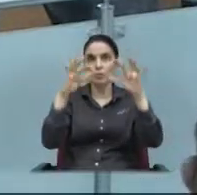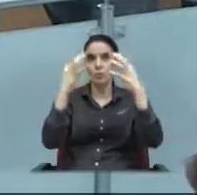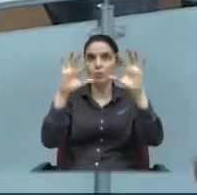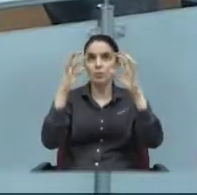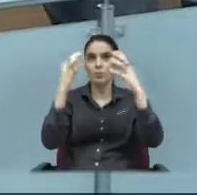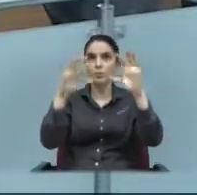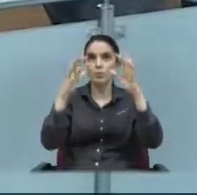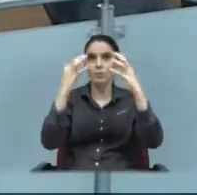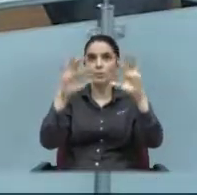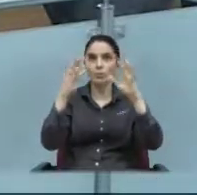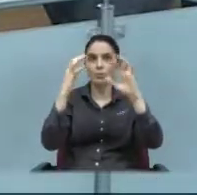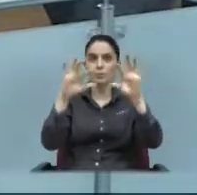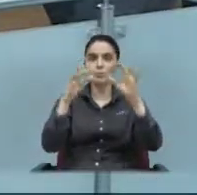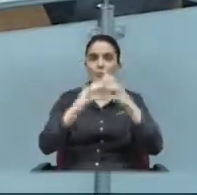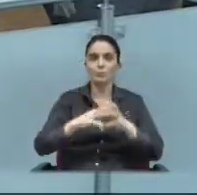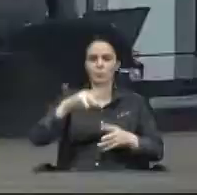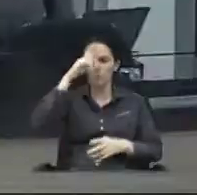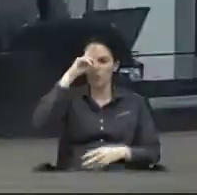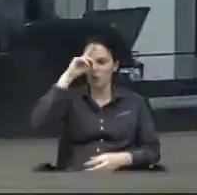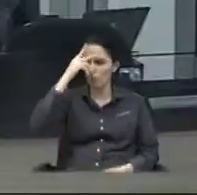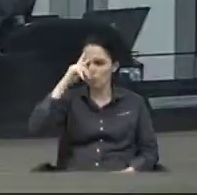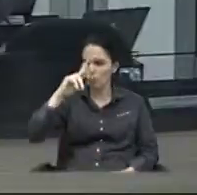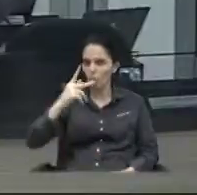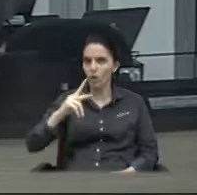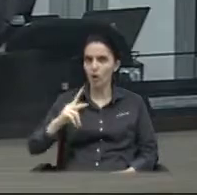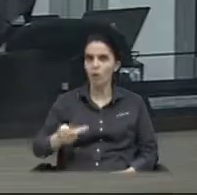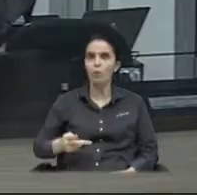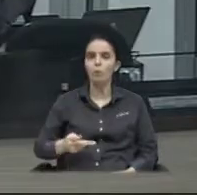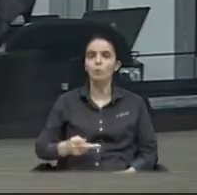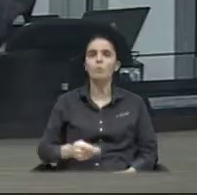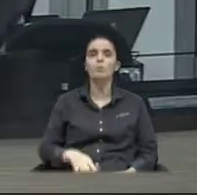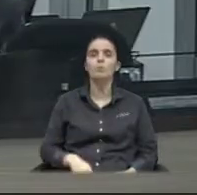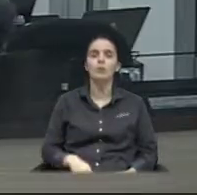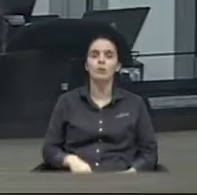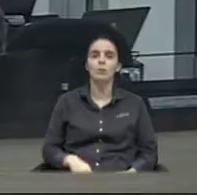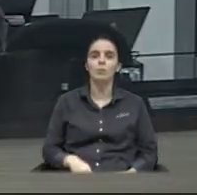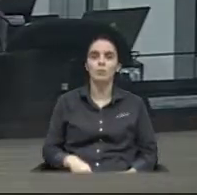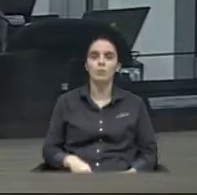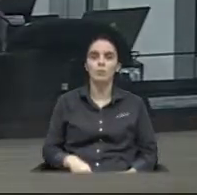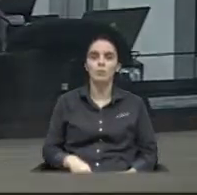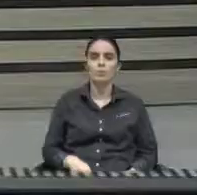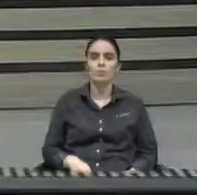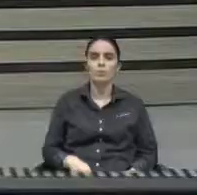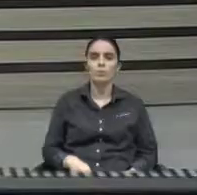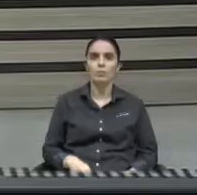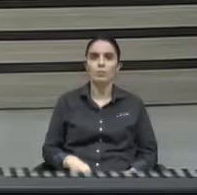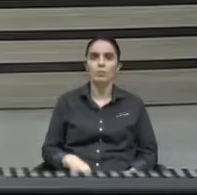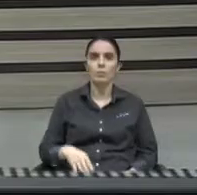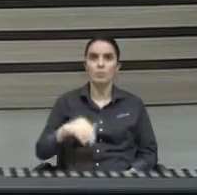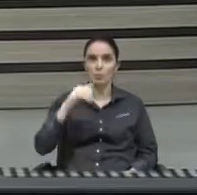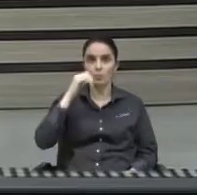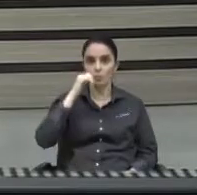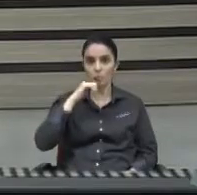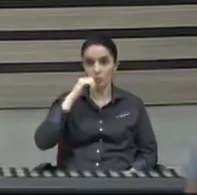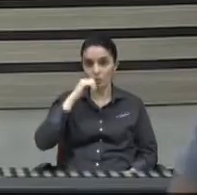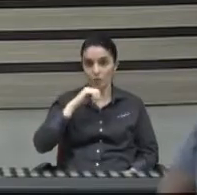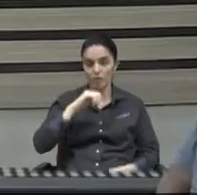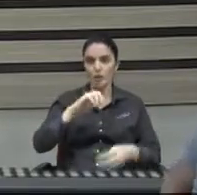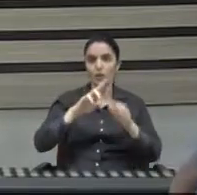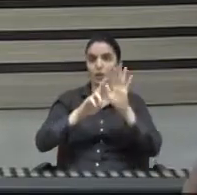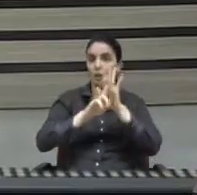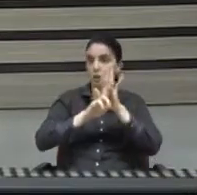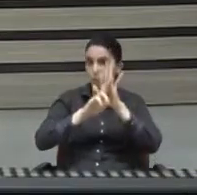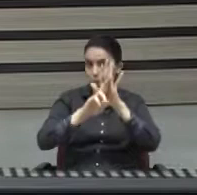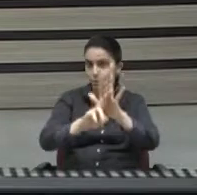é uma honra ter representantes do nível adel